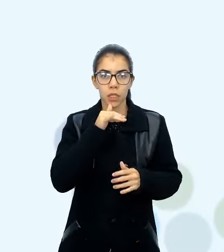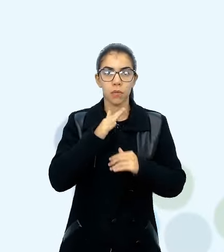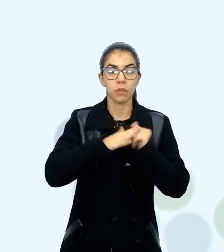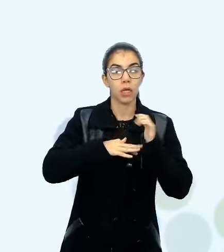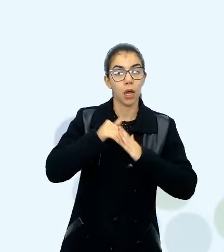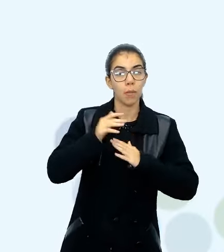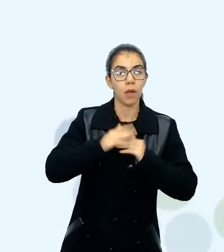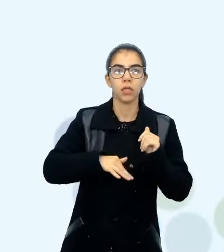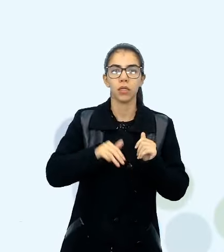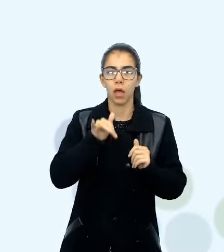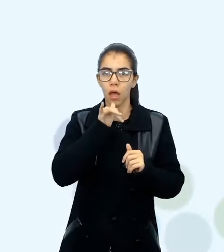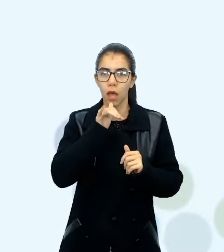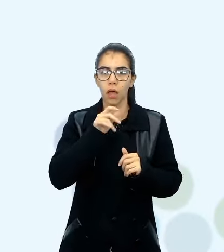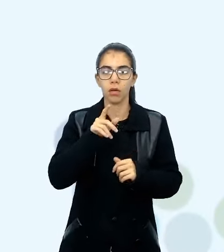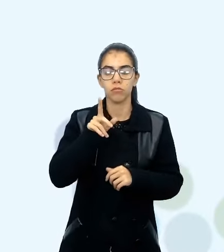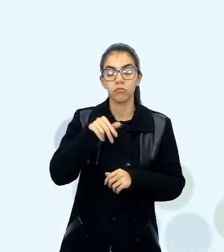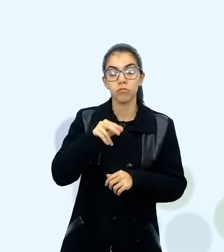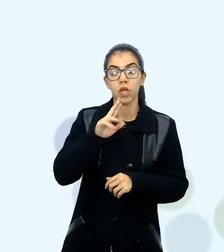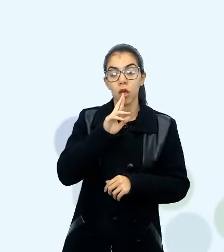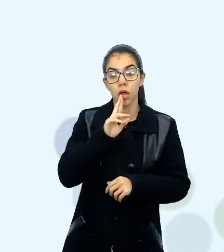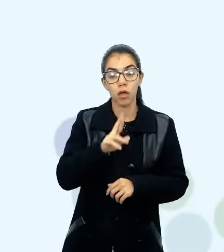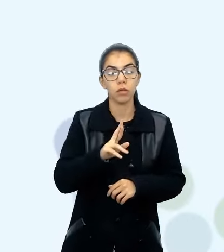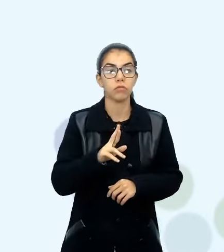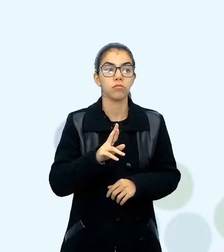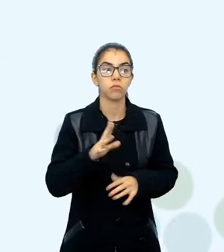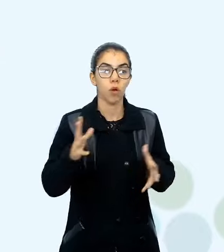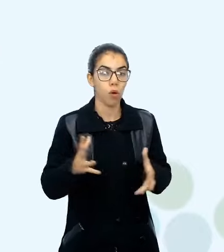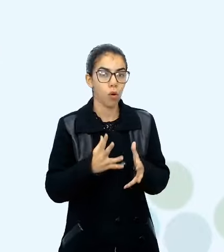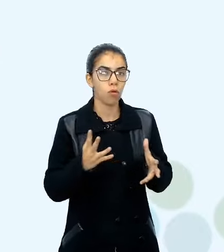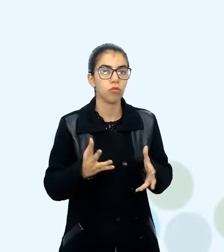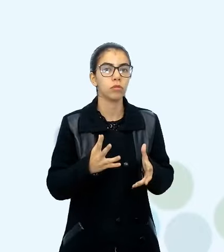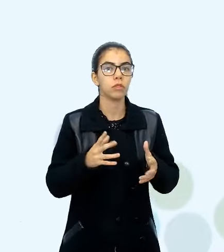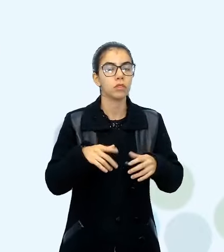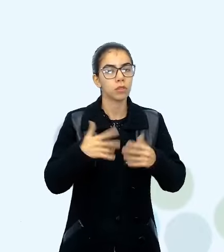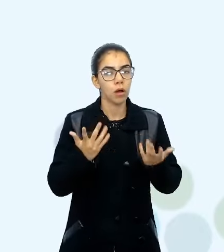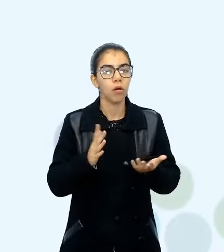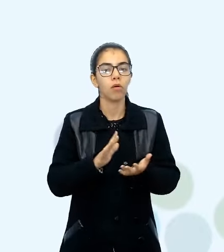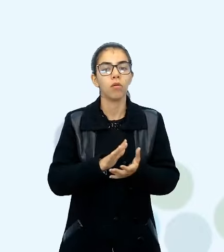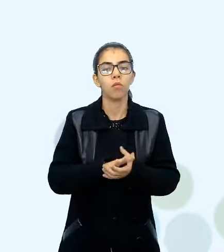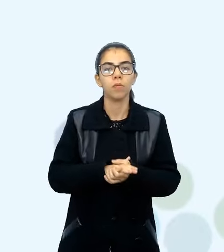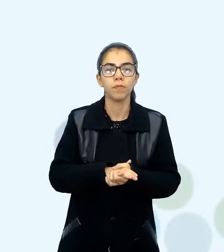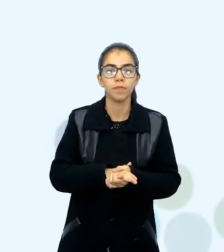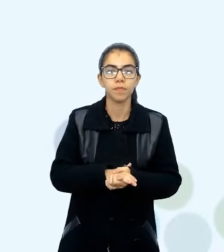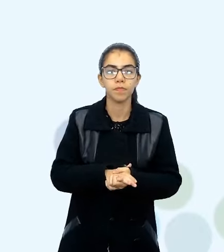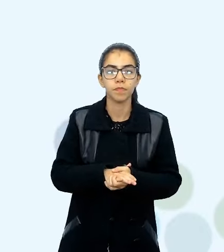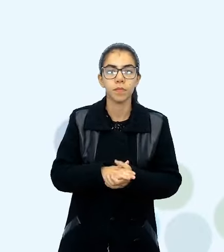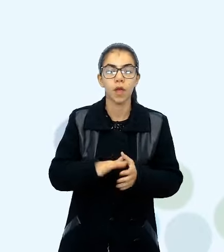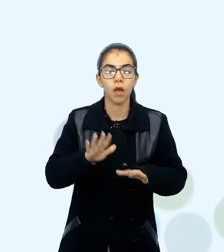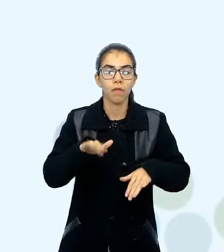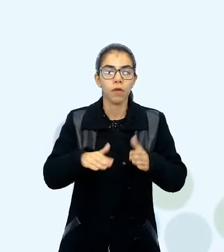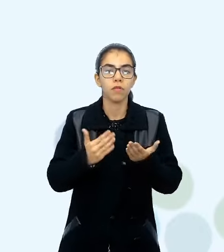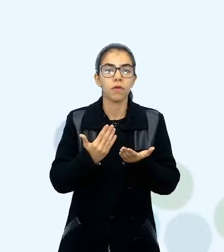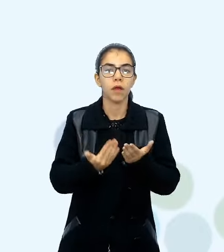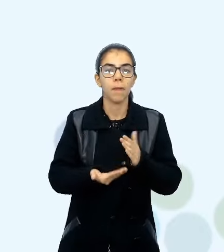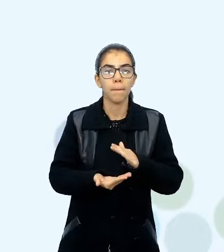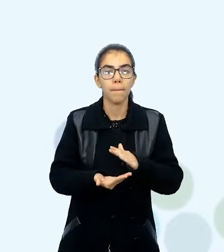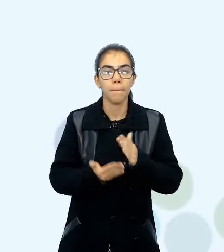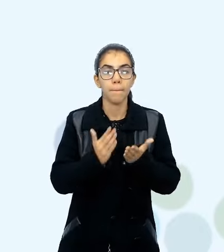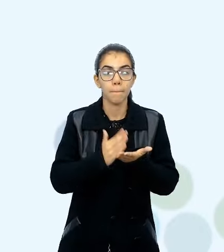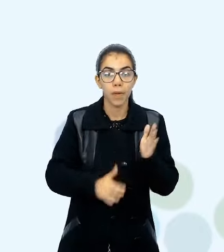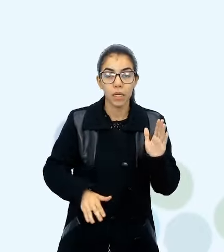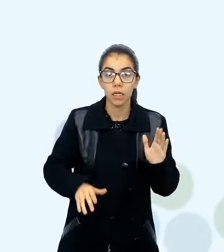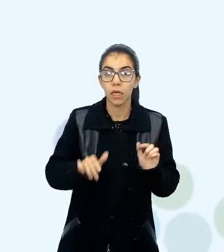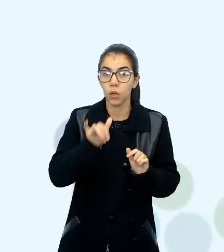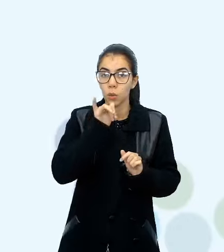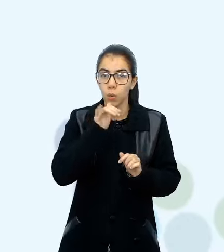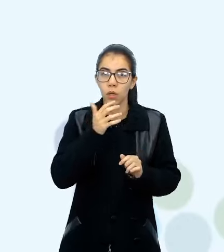ela já começou, já dava uma resposta ao estímulo, ela vai perdendo, né, essa vontade, né, ou querer descobrir